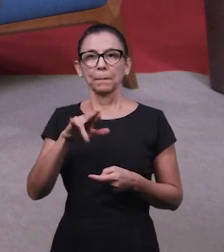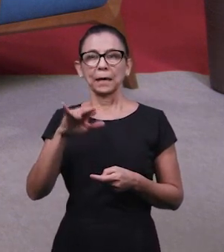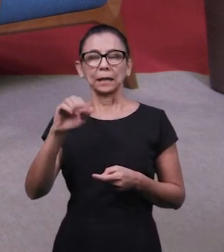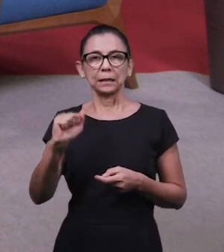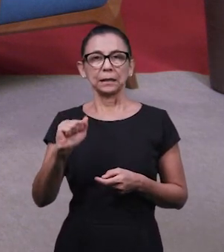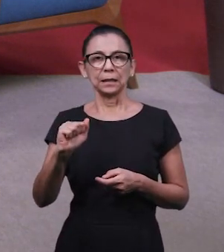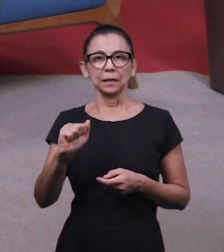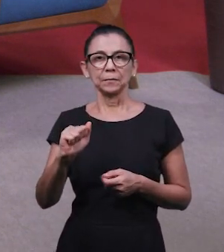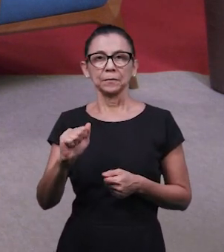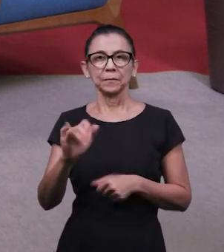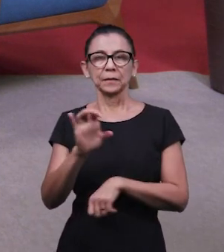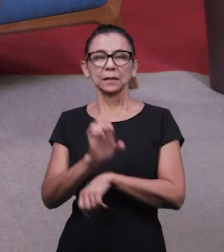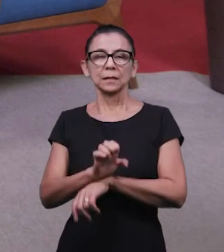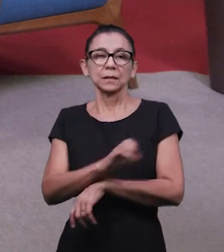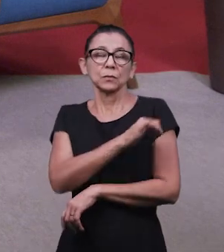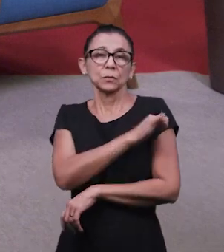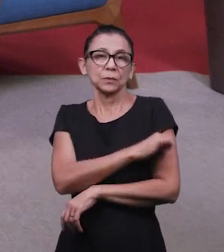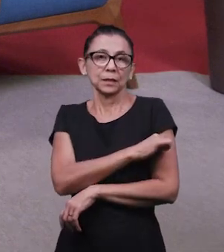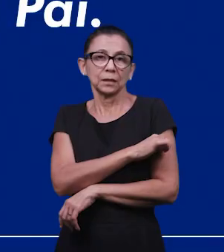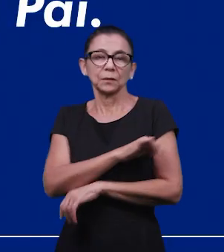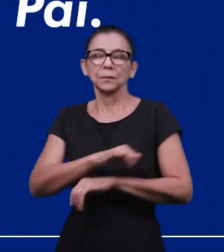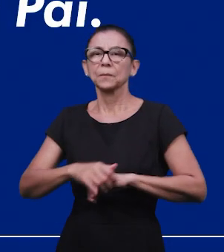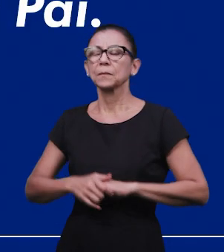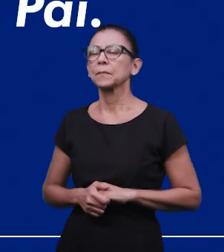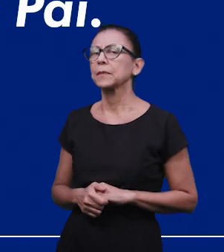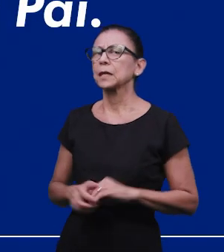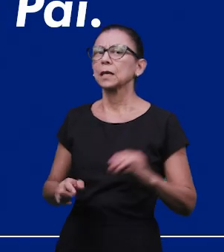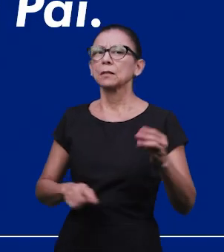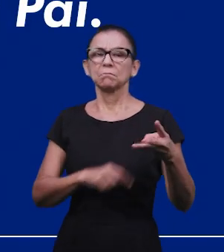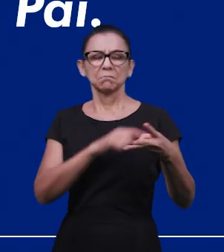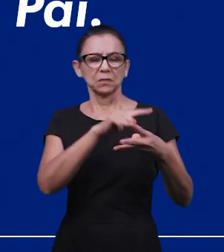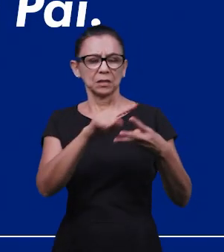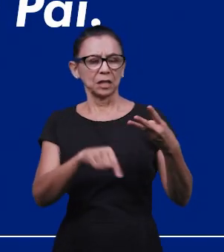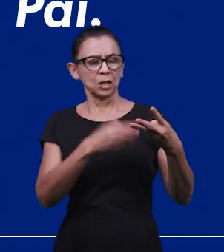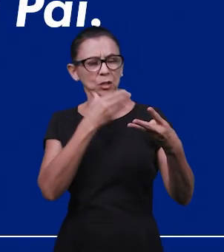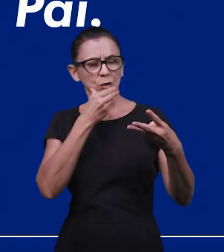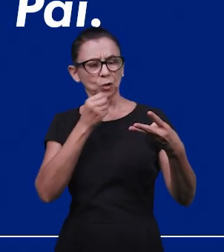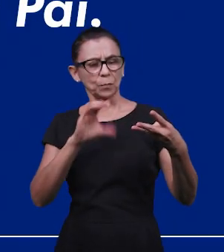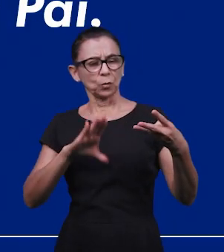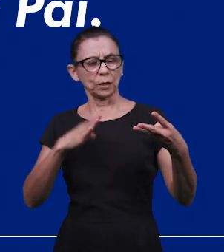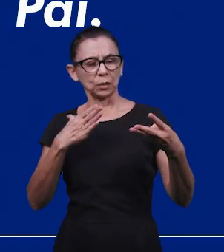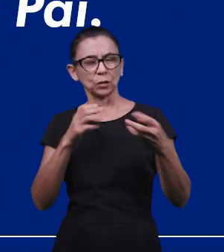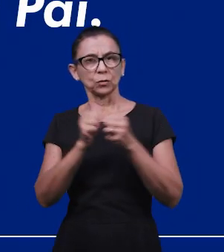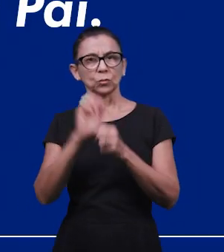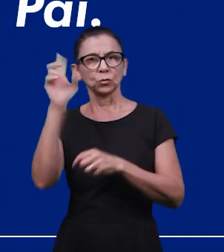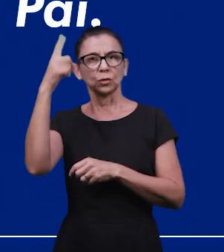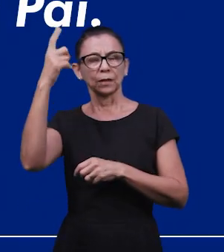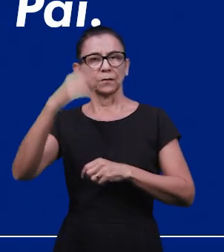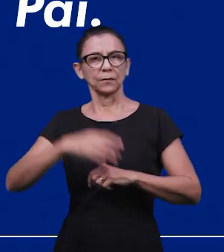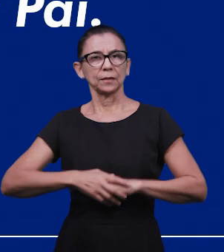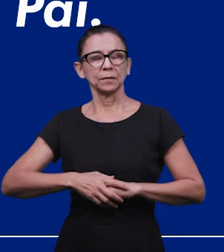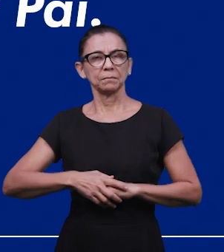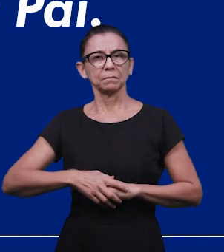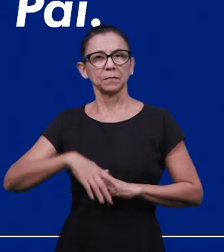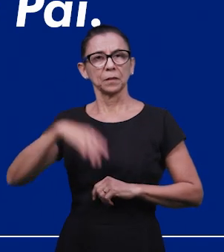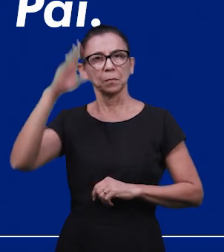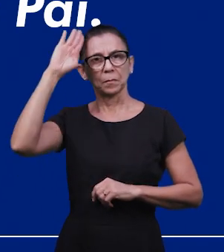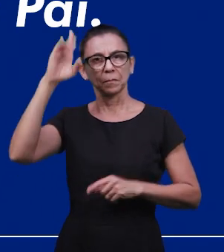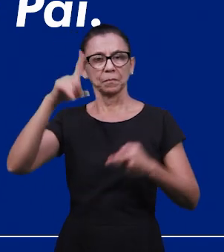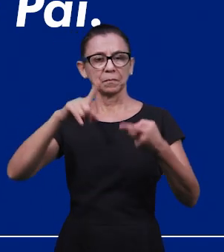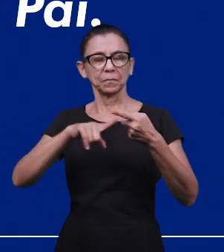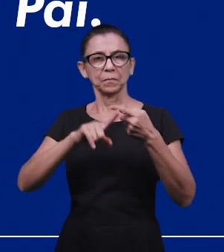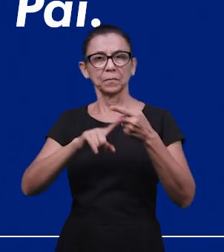trazer aqui 2 mensagens que foram enviadas de irmãos que fizeram isso no programa passado e falaram sobre o assunto que nós tratamos agora no programa. A